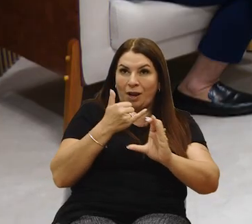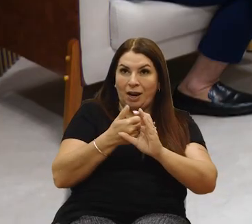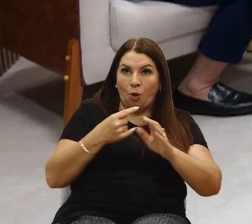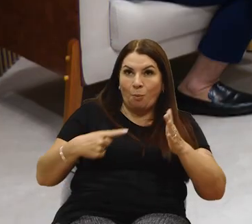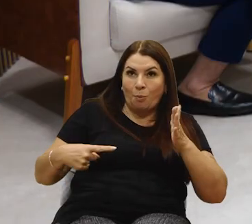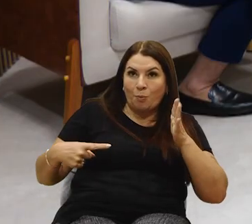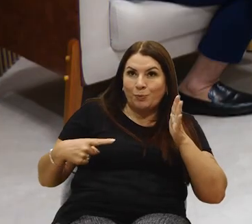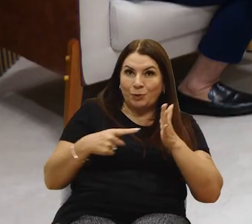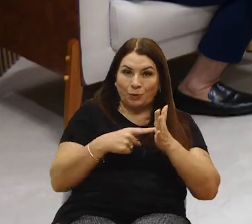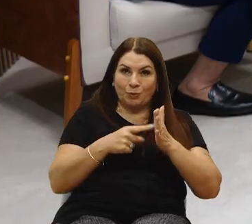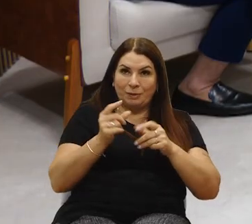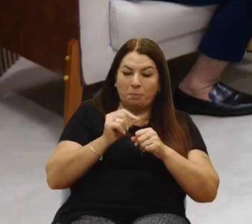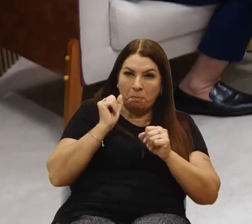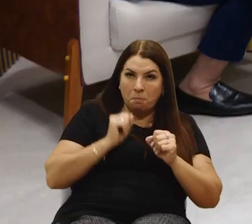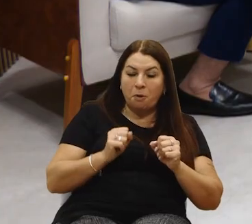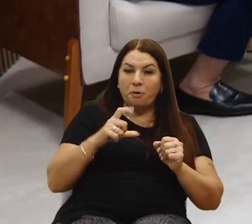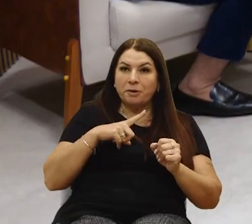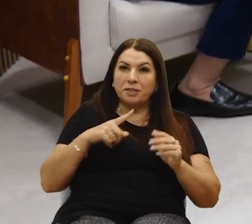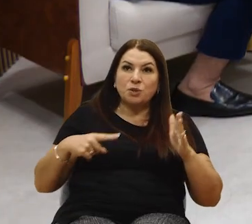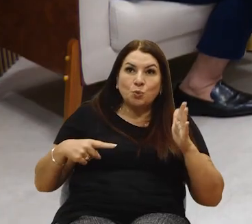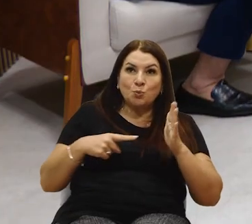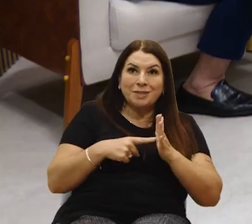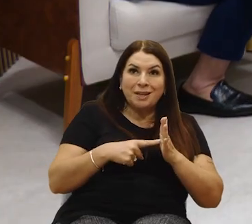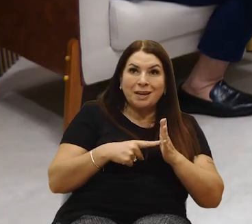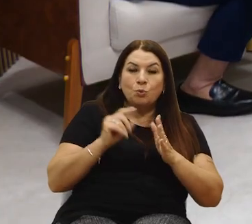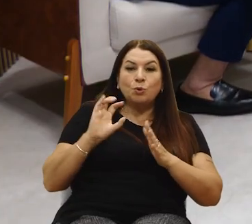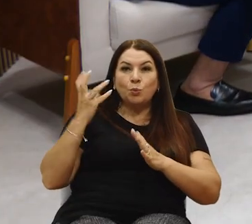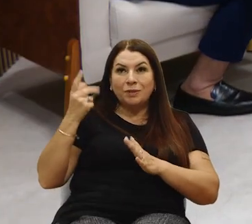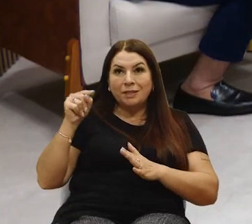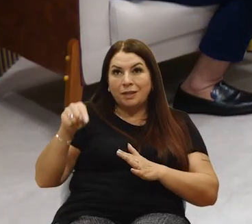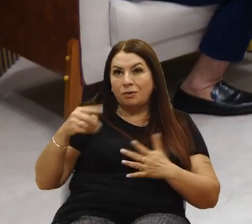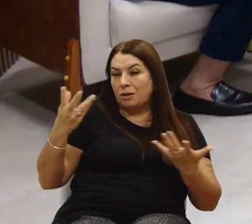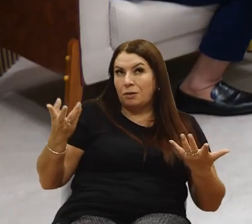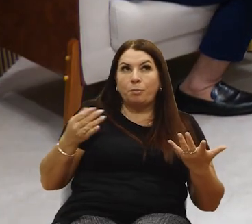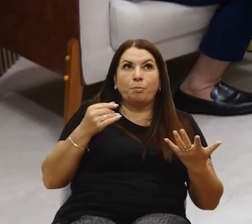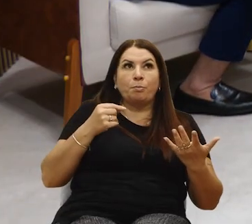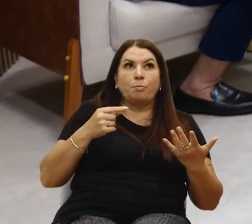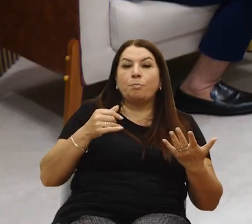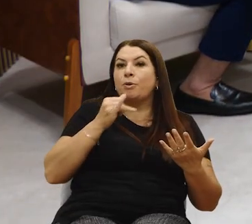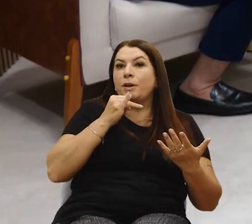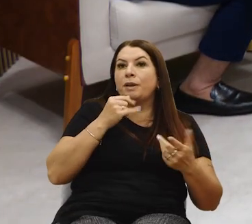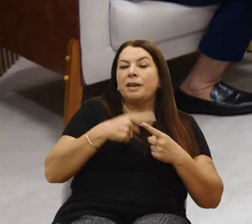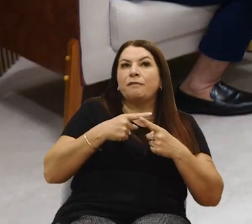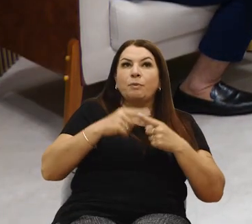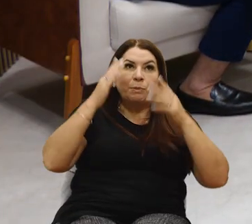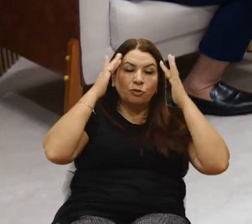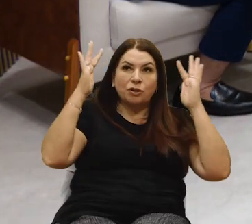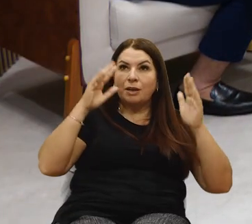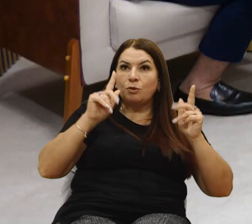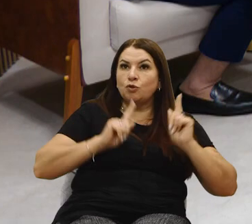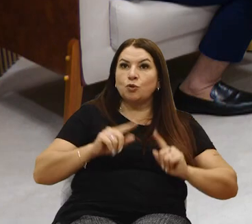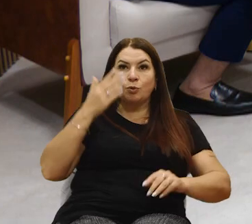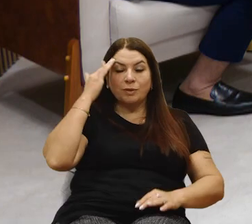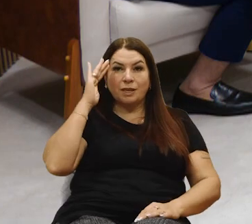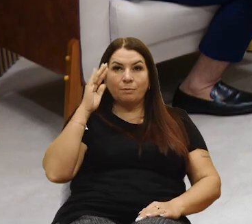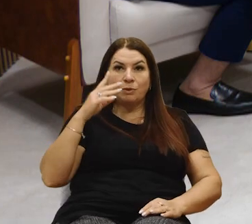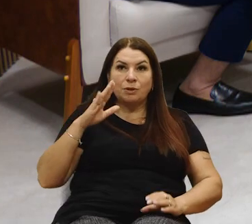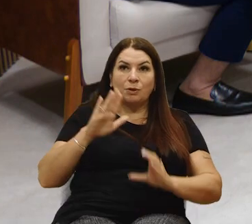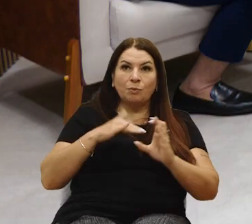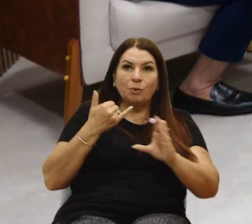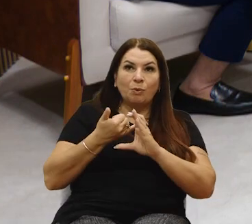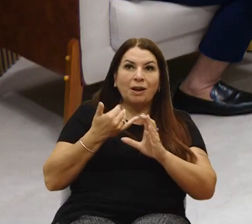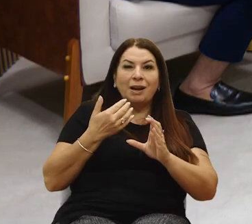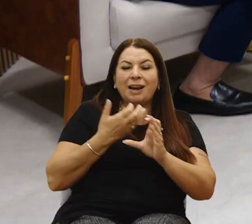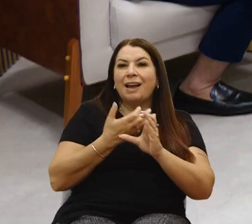denúncias para que tu possa denunciar que está acontecendo aquilo, porque vamos imaginar que o gestor não saiba. E esse canal de denúncia não serve